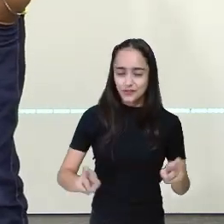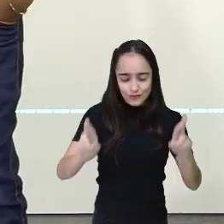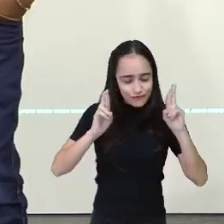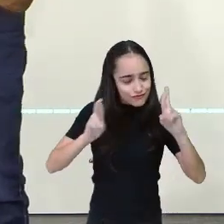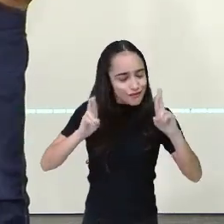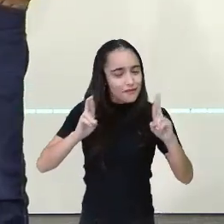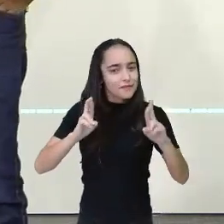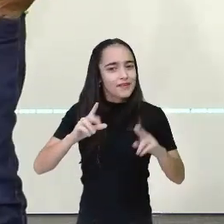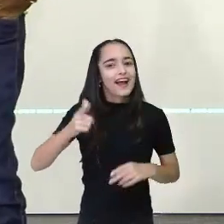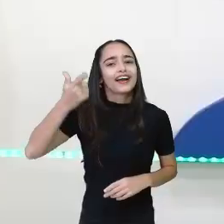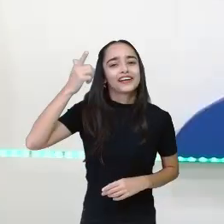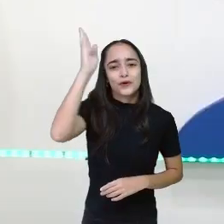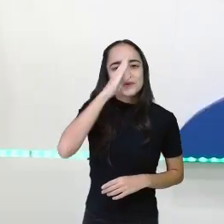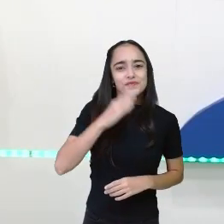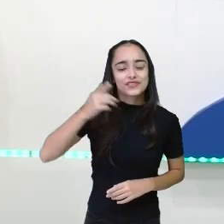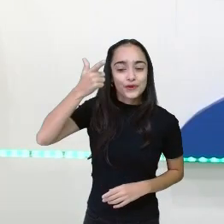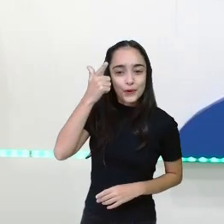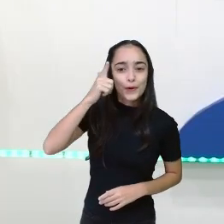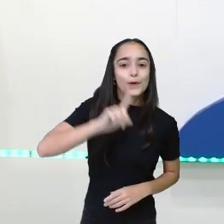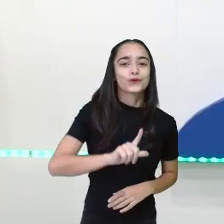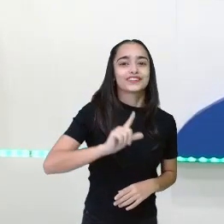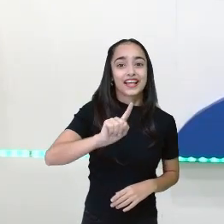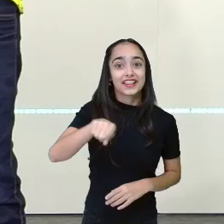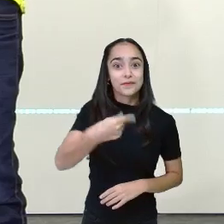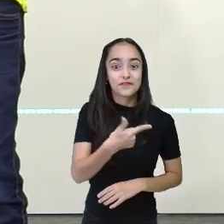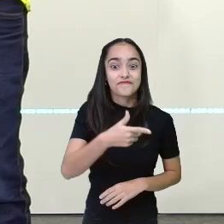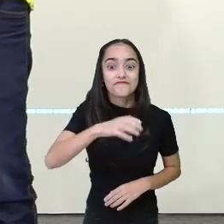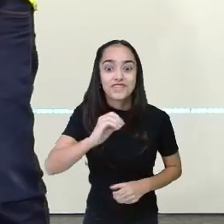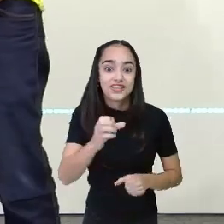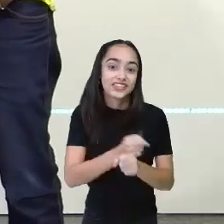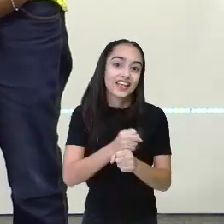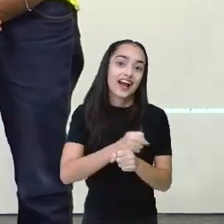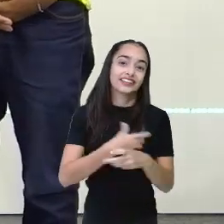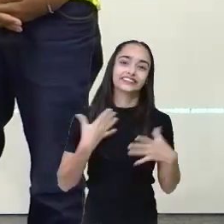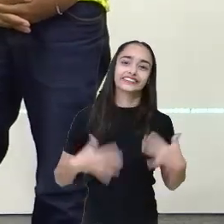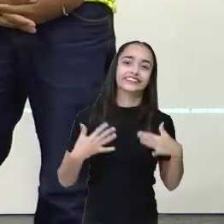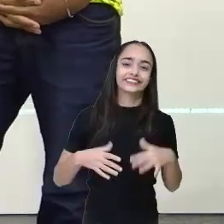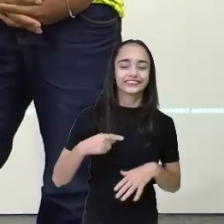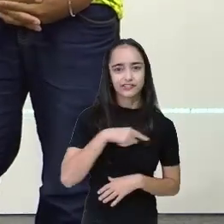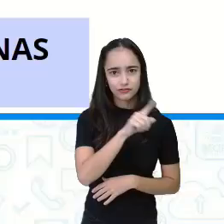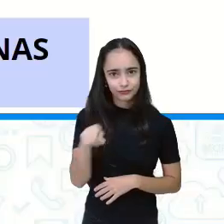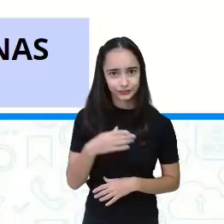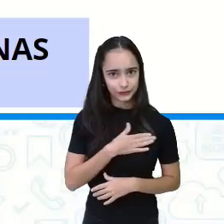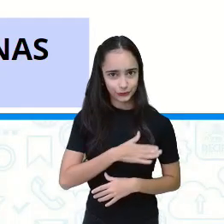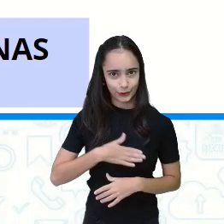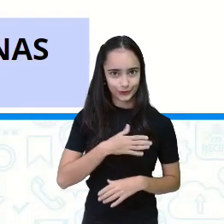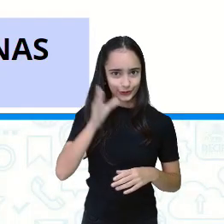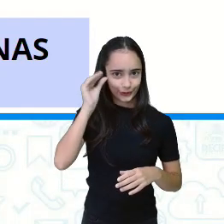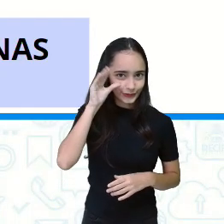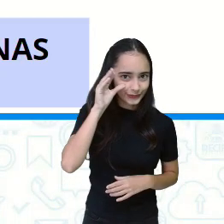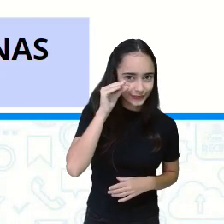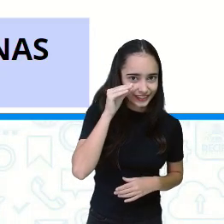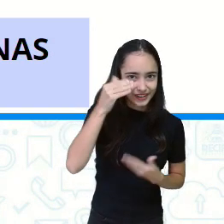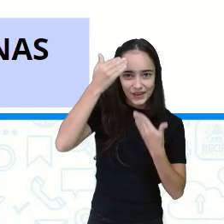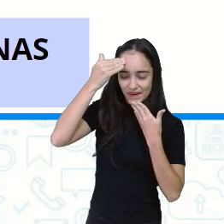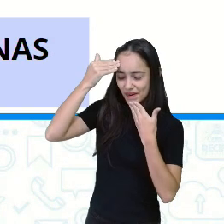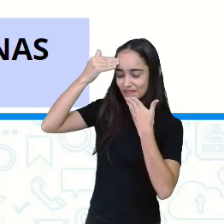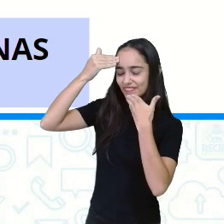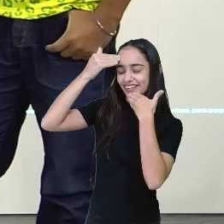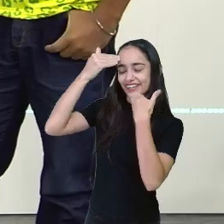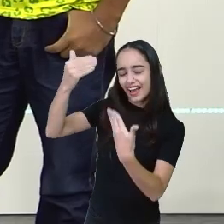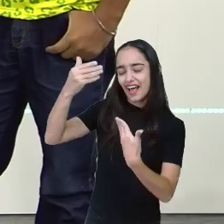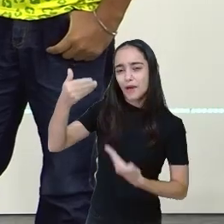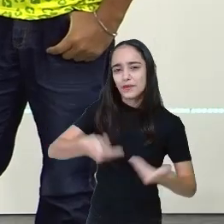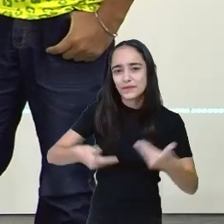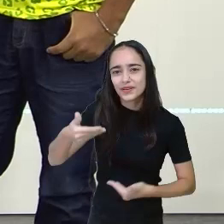Rumo ao depois- Hexa, rumo ao Depois de Hexa. 20 anos aí, todo mundo esperando o Hexa Pois aí, é. viu? Vocês gostaram dessas curiosidades? Jonaci, muito obrigado pela